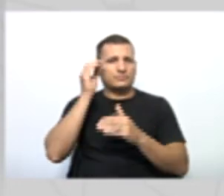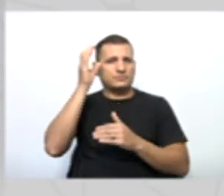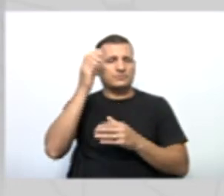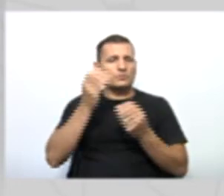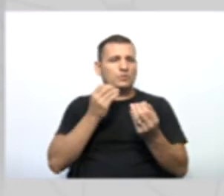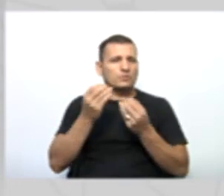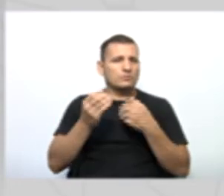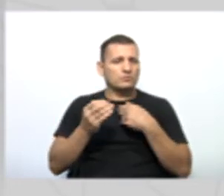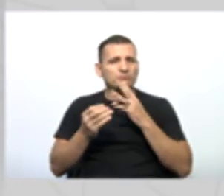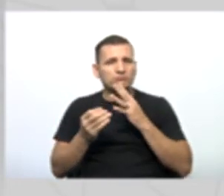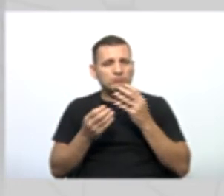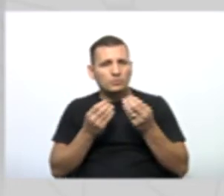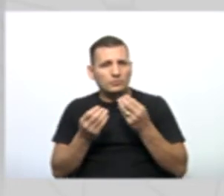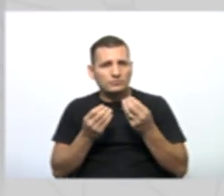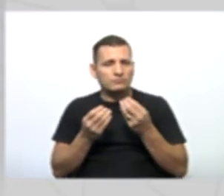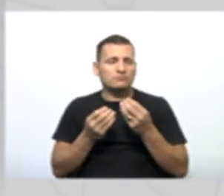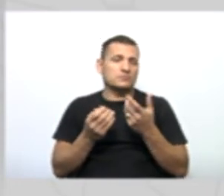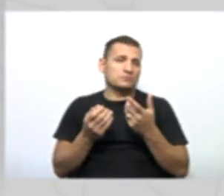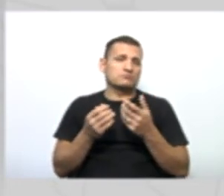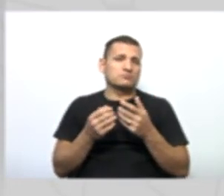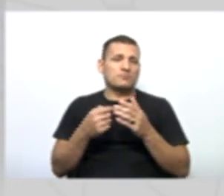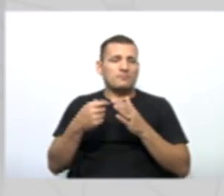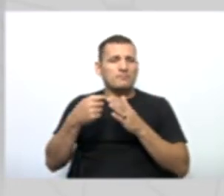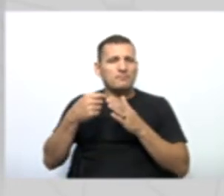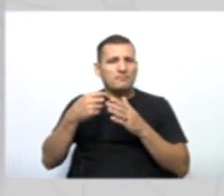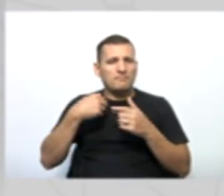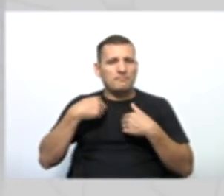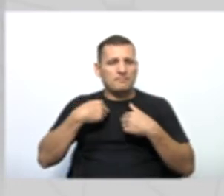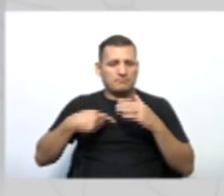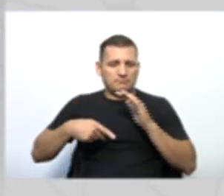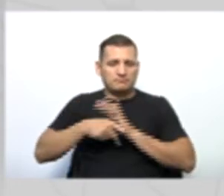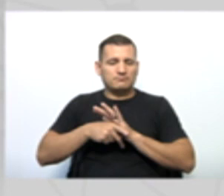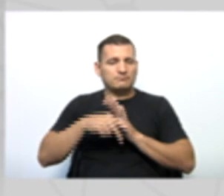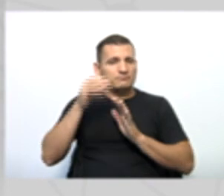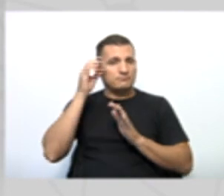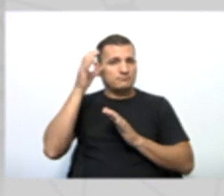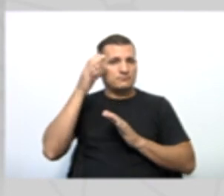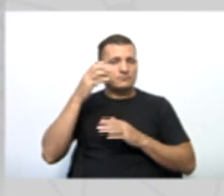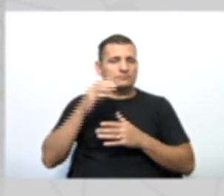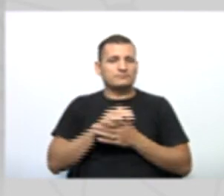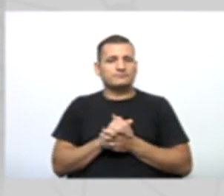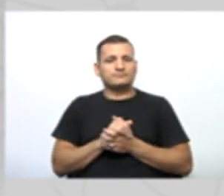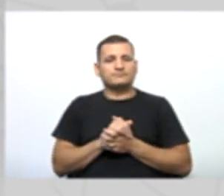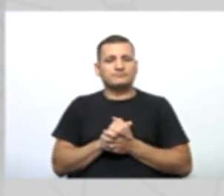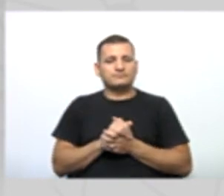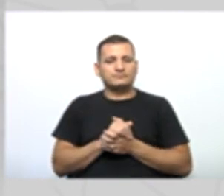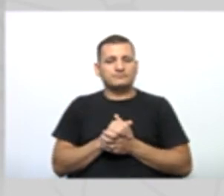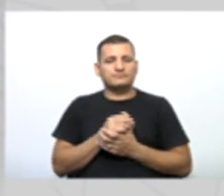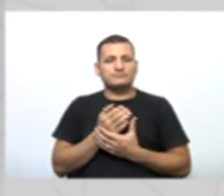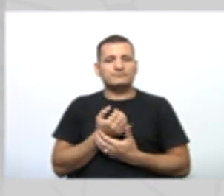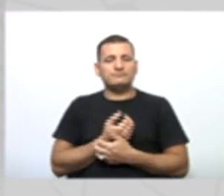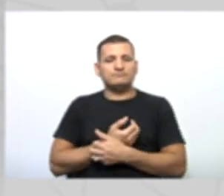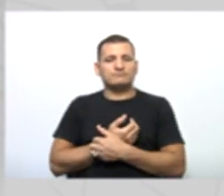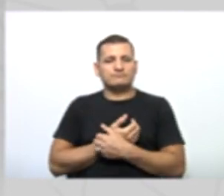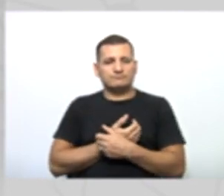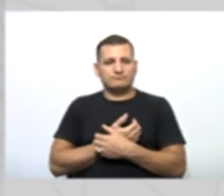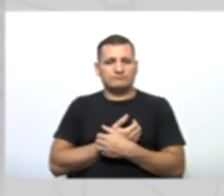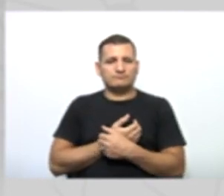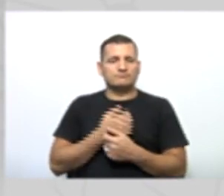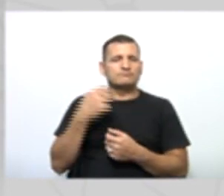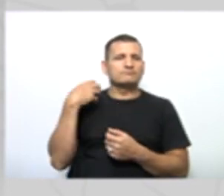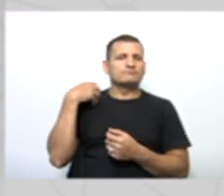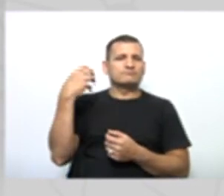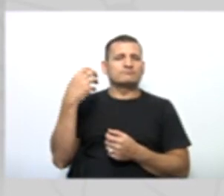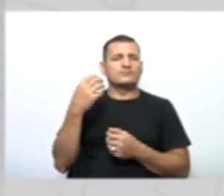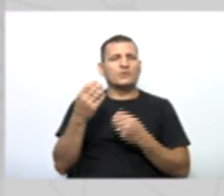vou descobrir isso? Buscando o meu próprio conhecimento. E aí, para concluir aí o pensamento de Sócrates, como é que a